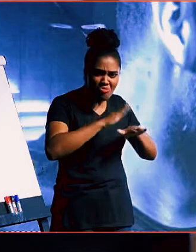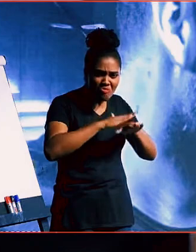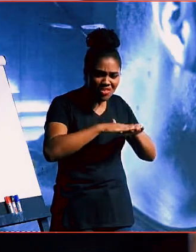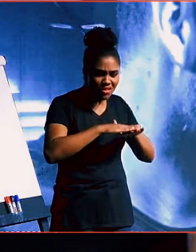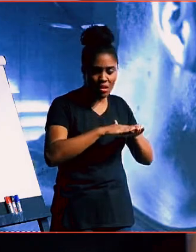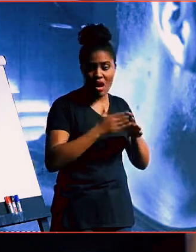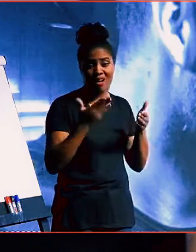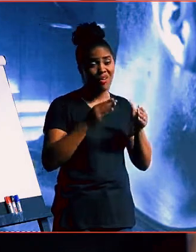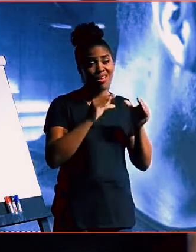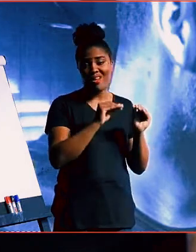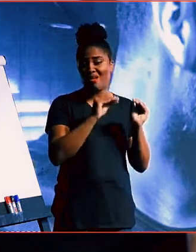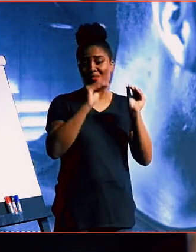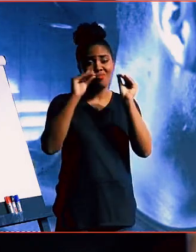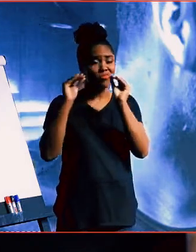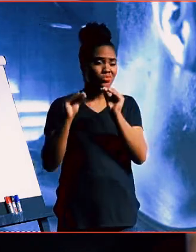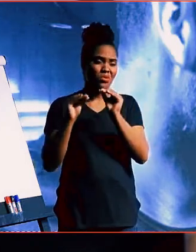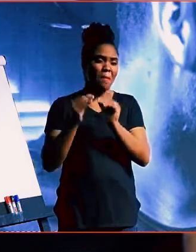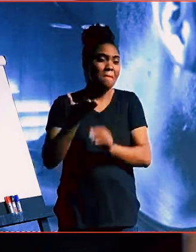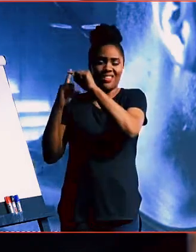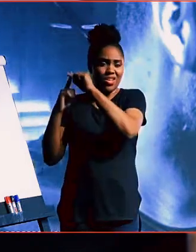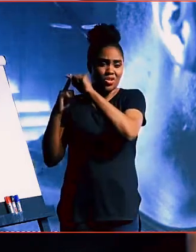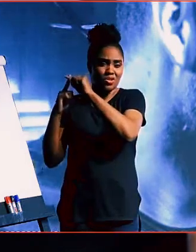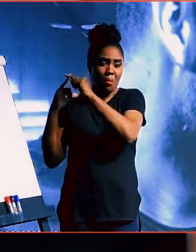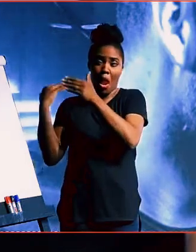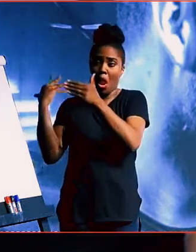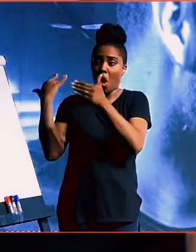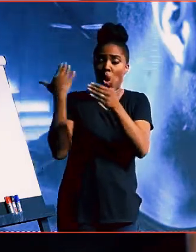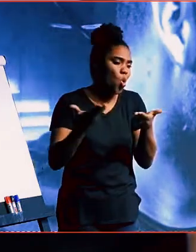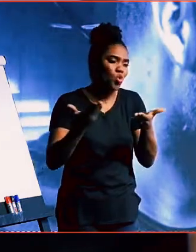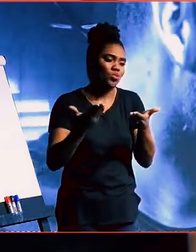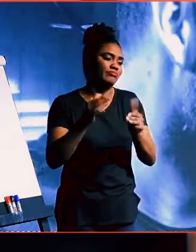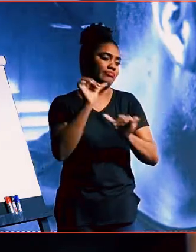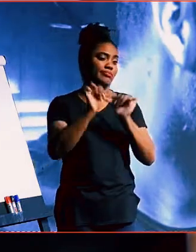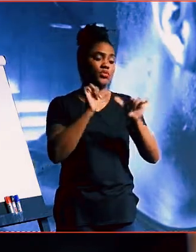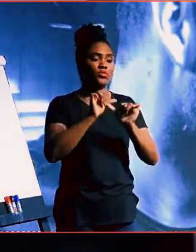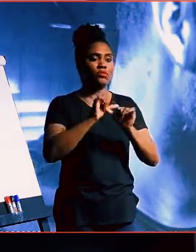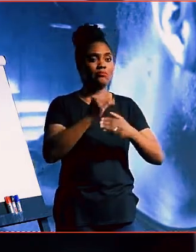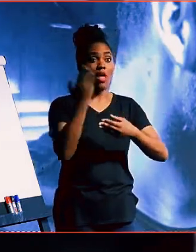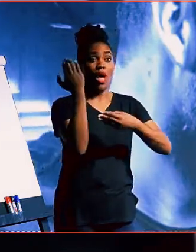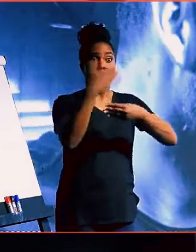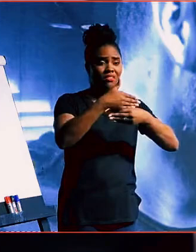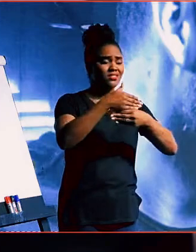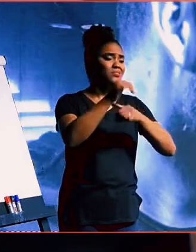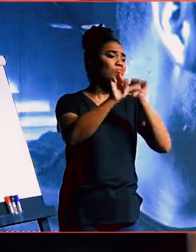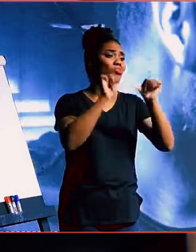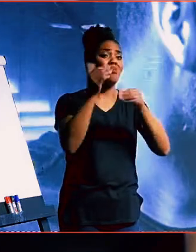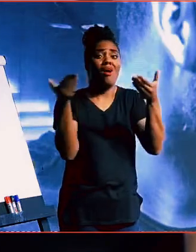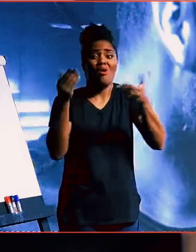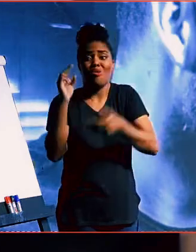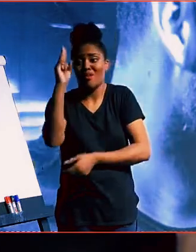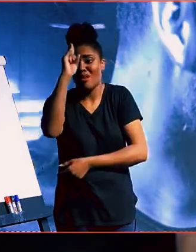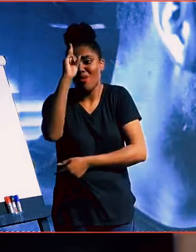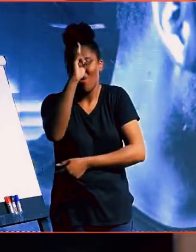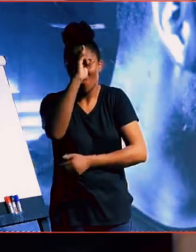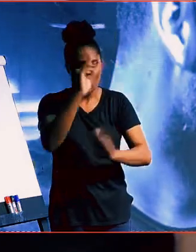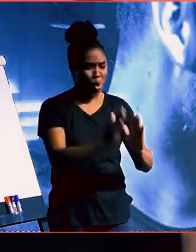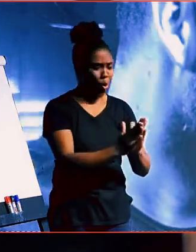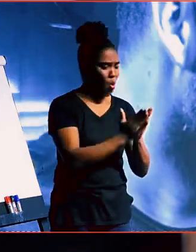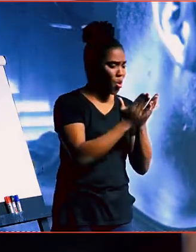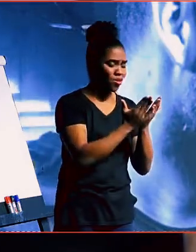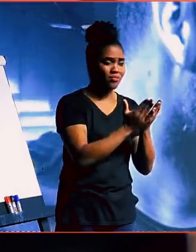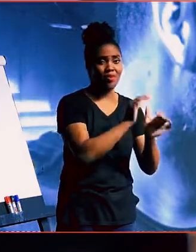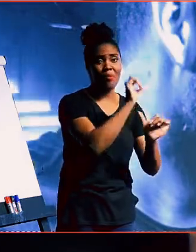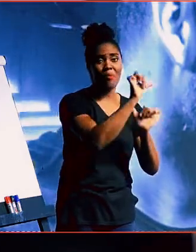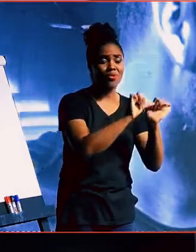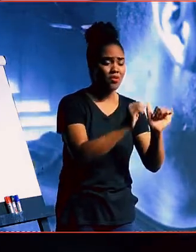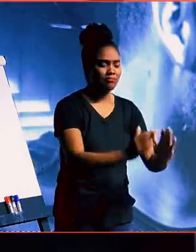a igreja que você conhece a milênios ela mudou o táxi Mudou as formas de viajar mudou o livro antes para você ler